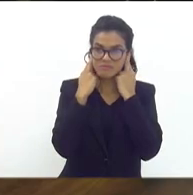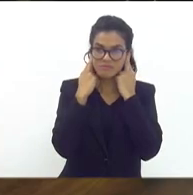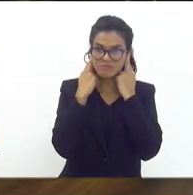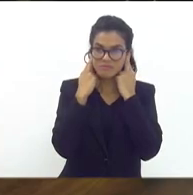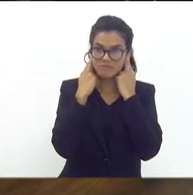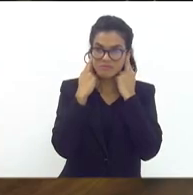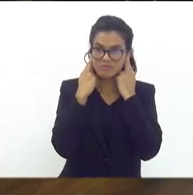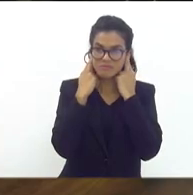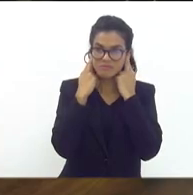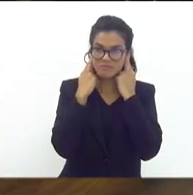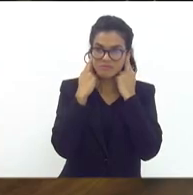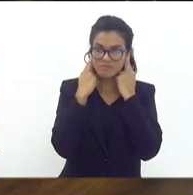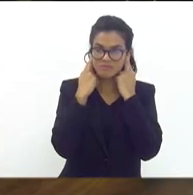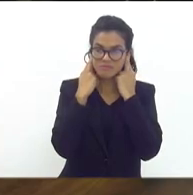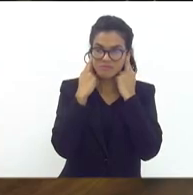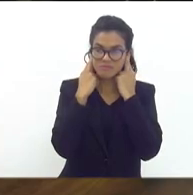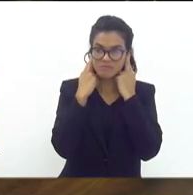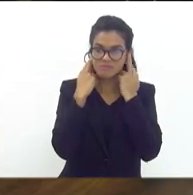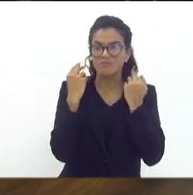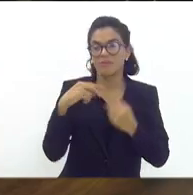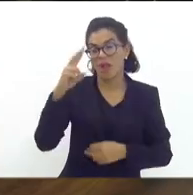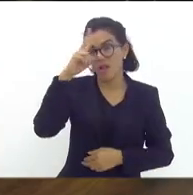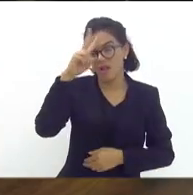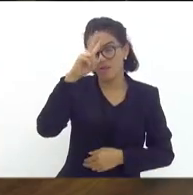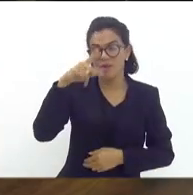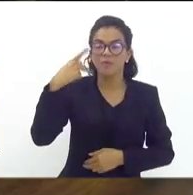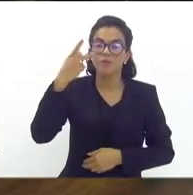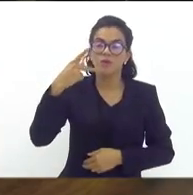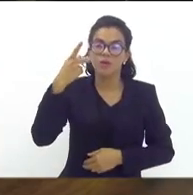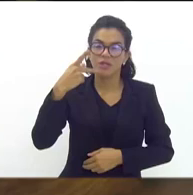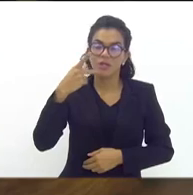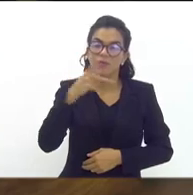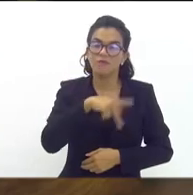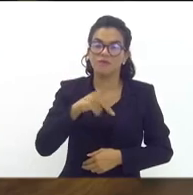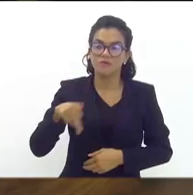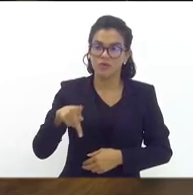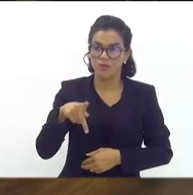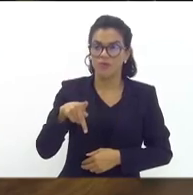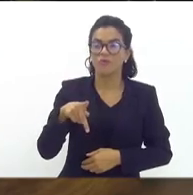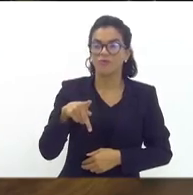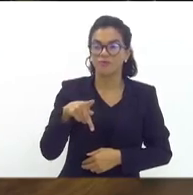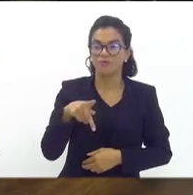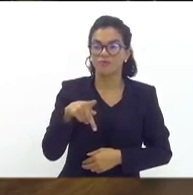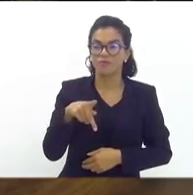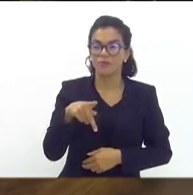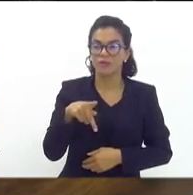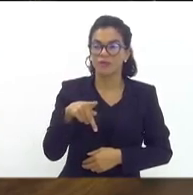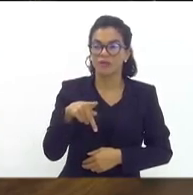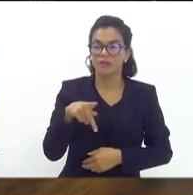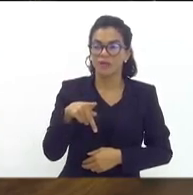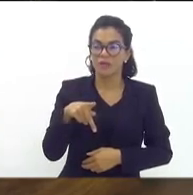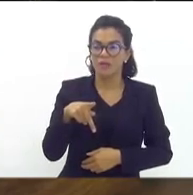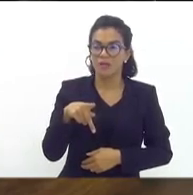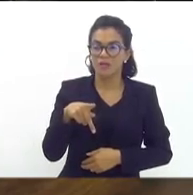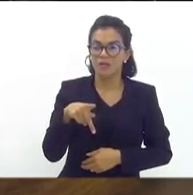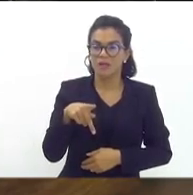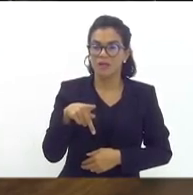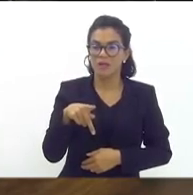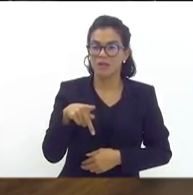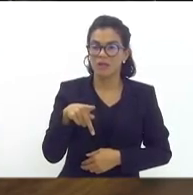lembrando aqui das minhas aulas de política regulatória do Professor Carlos Pereira fazer chegar as mãos do presidente ali